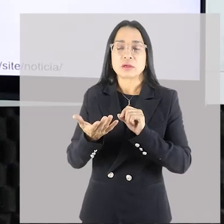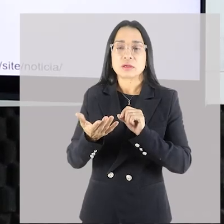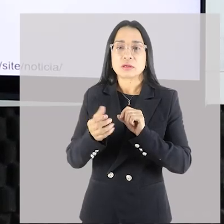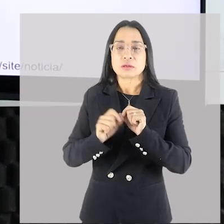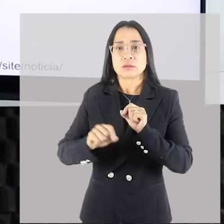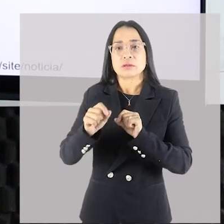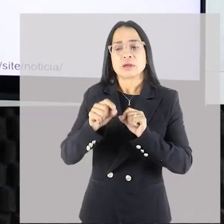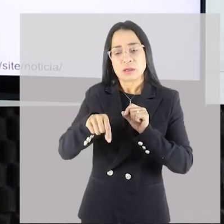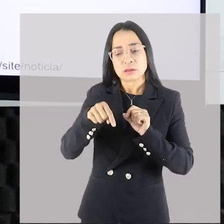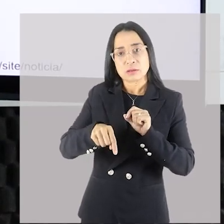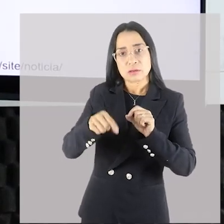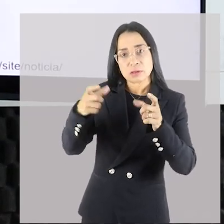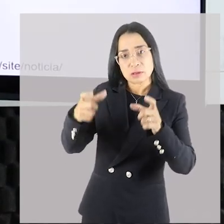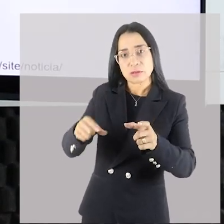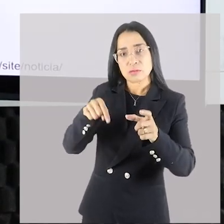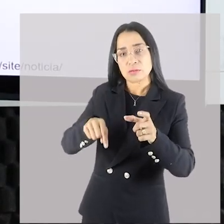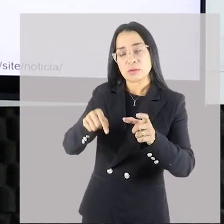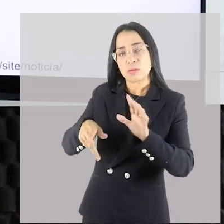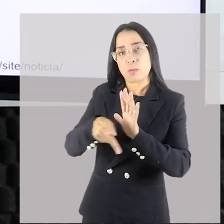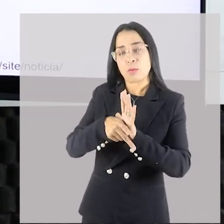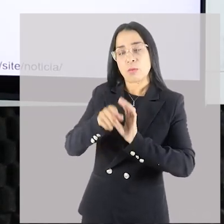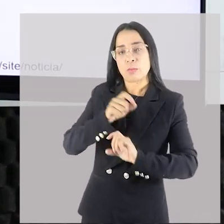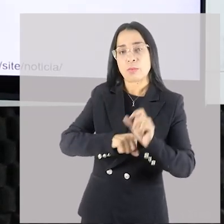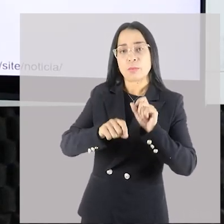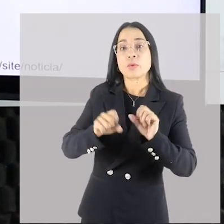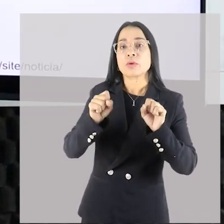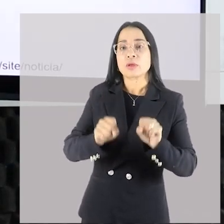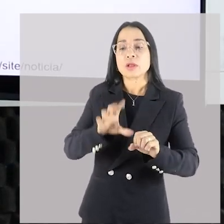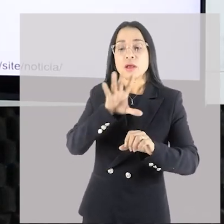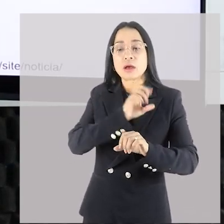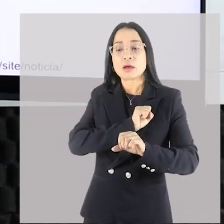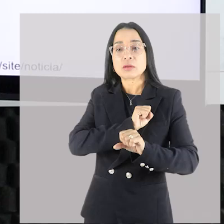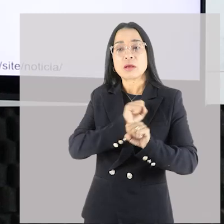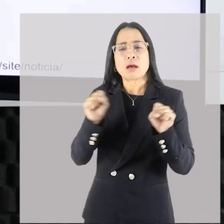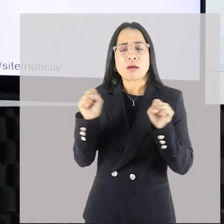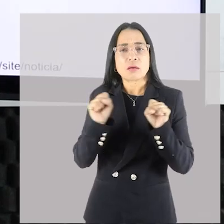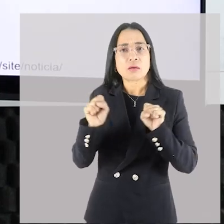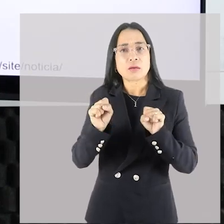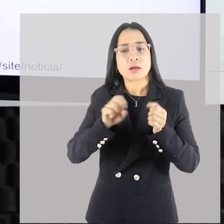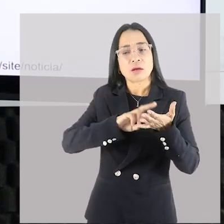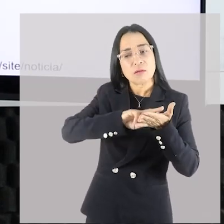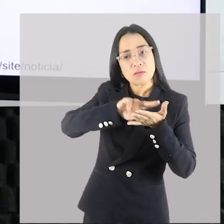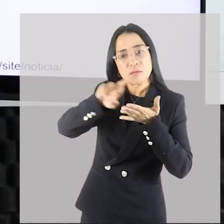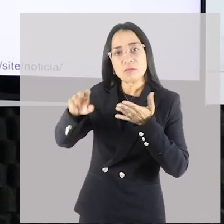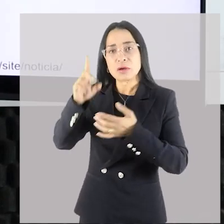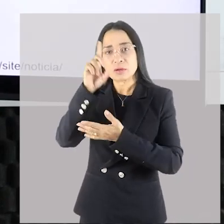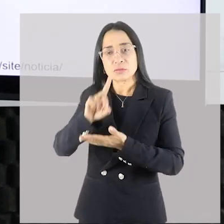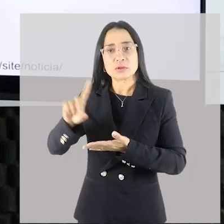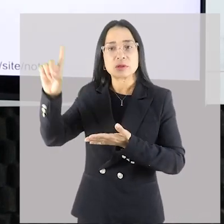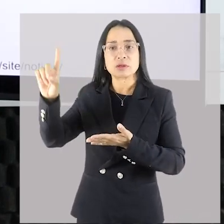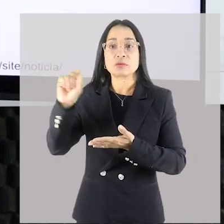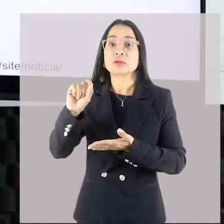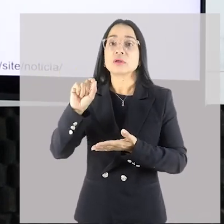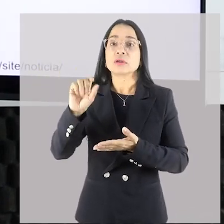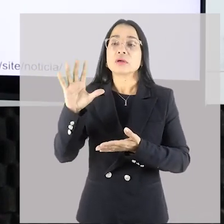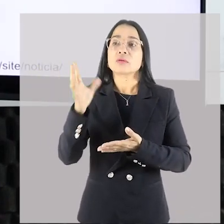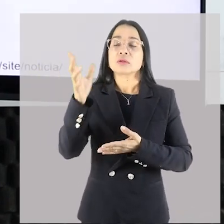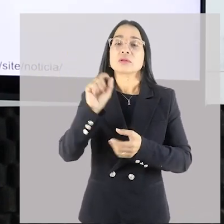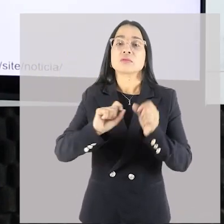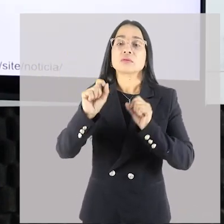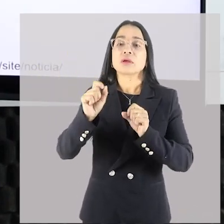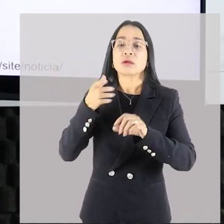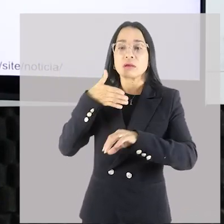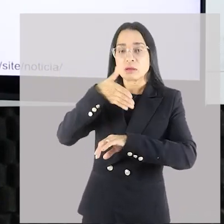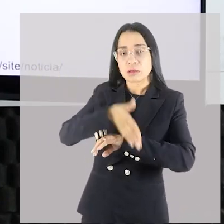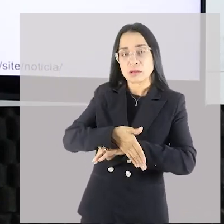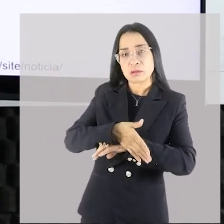daquele território. Então, eles poderiam adorar vários deuses. E isso abriu espaço para a entrada do